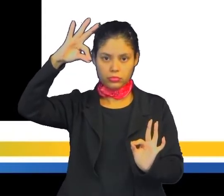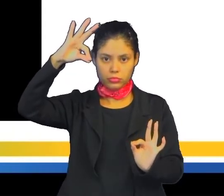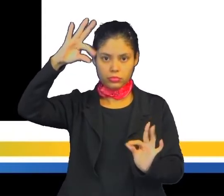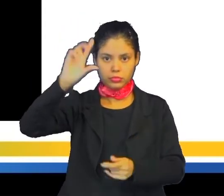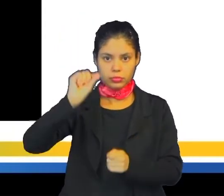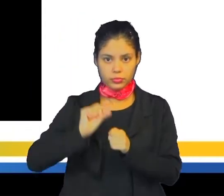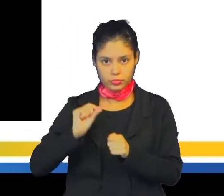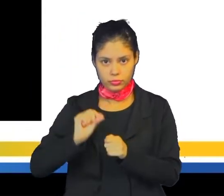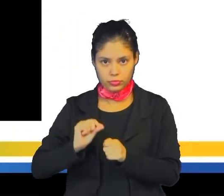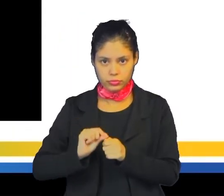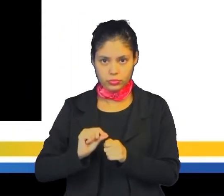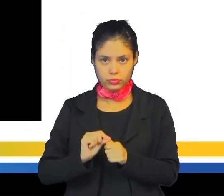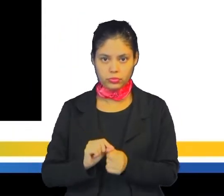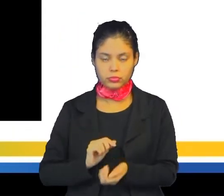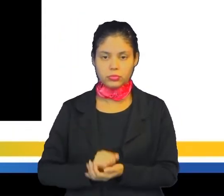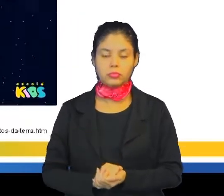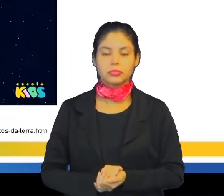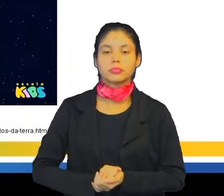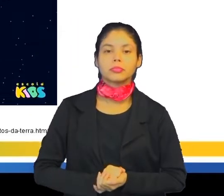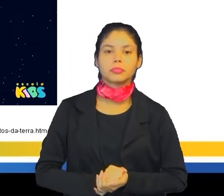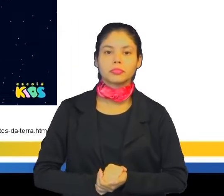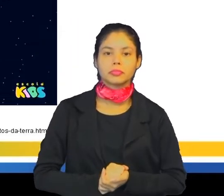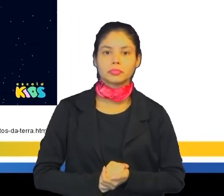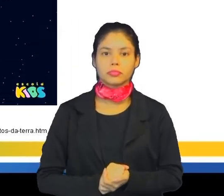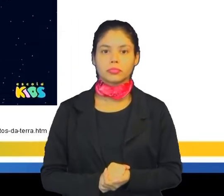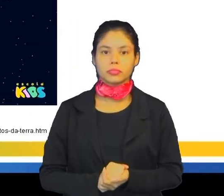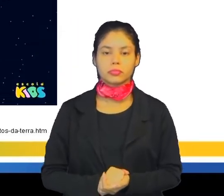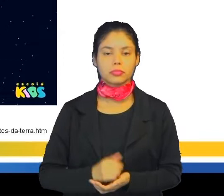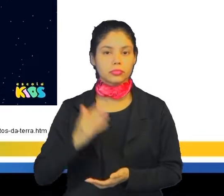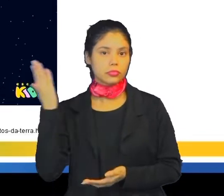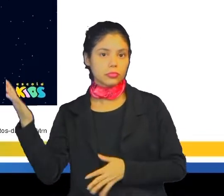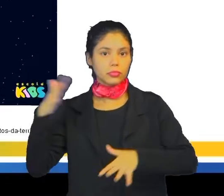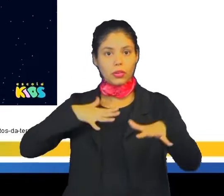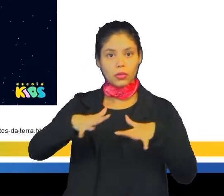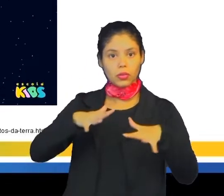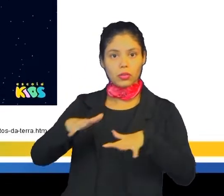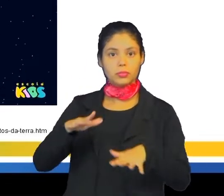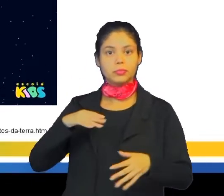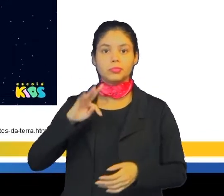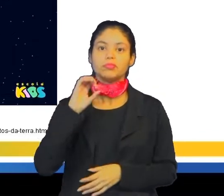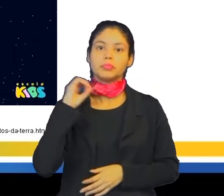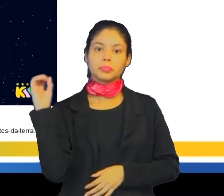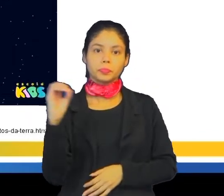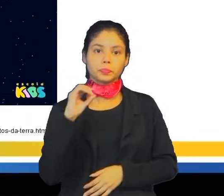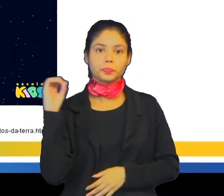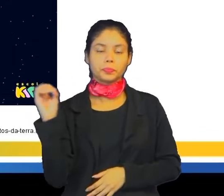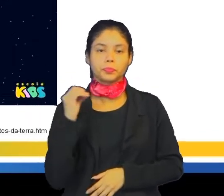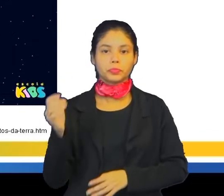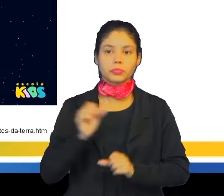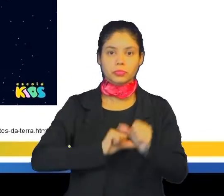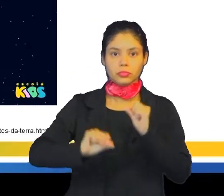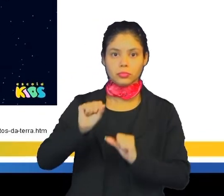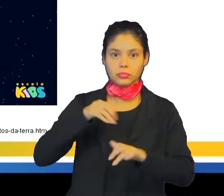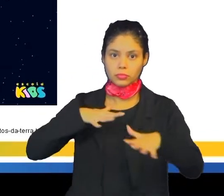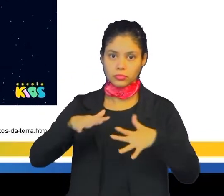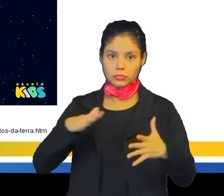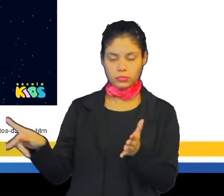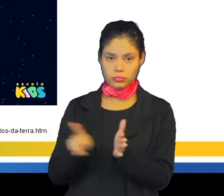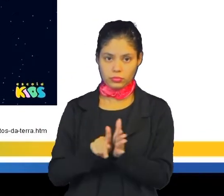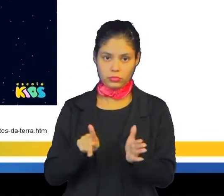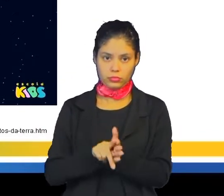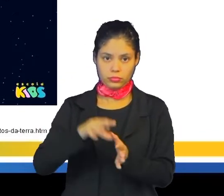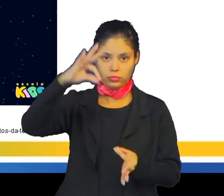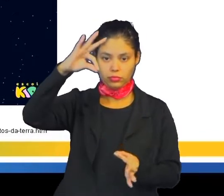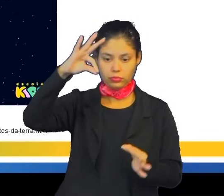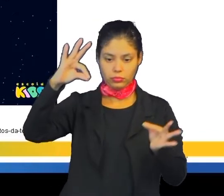ela faz aí essa forma mais elíptica e o movimento de rotação consiste em deslocamento da Terra em torno